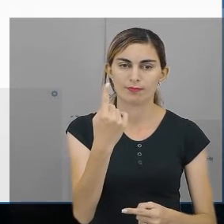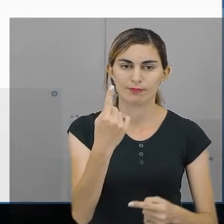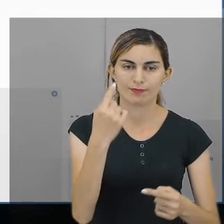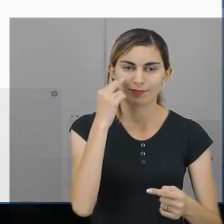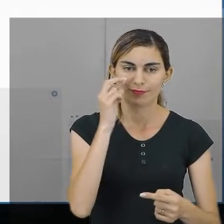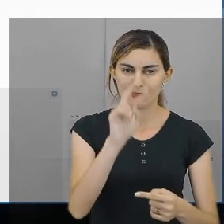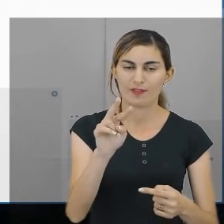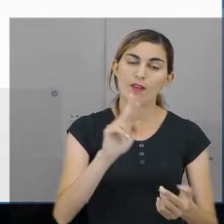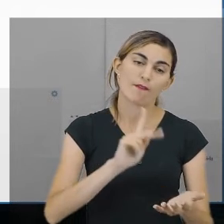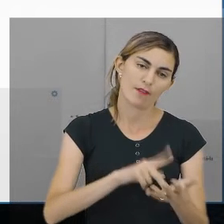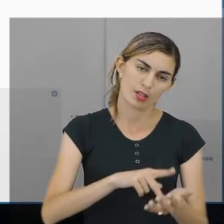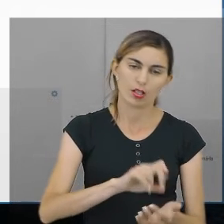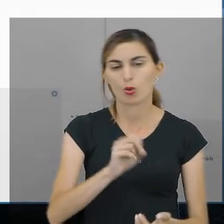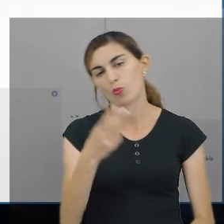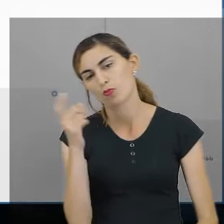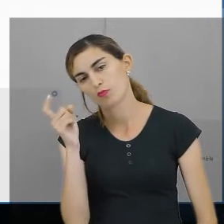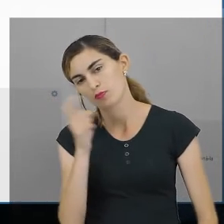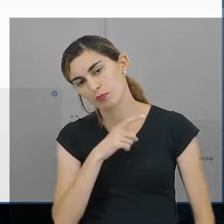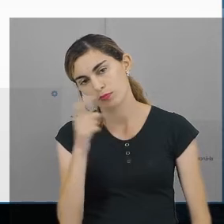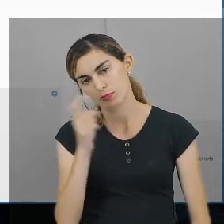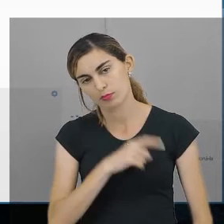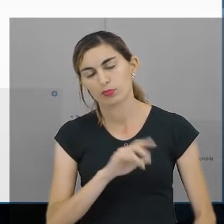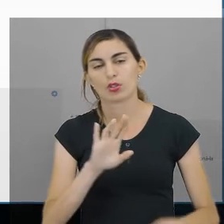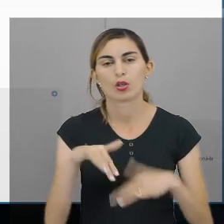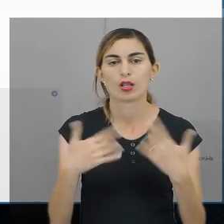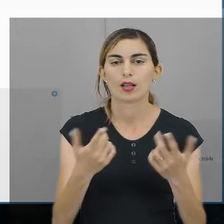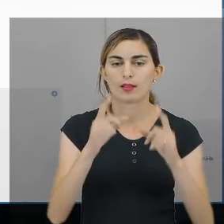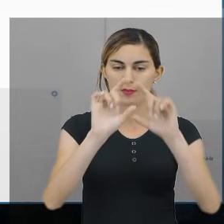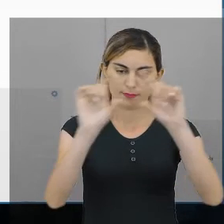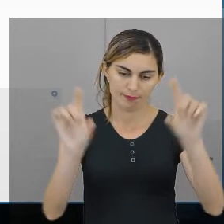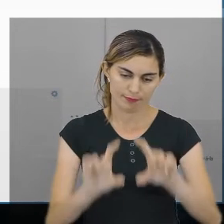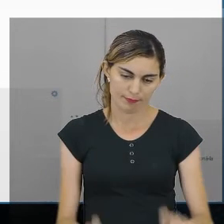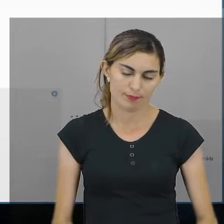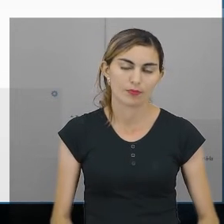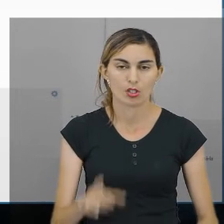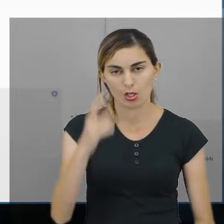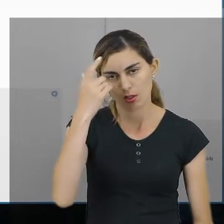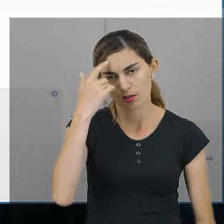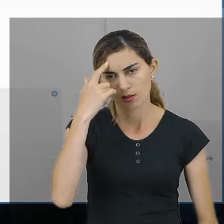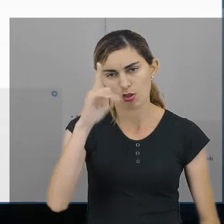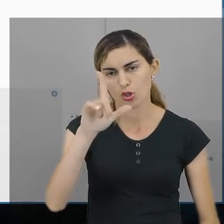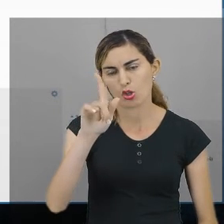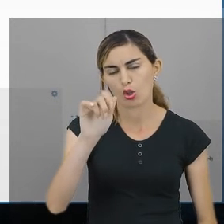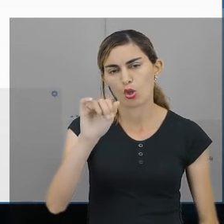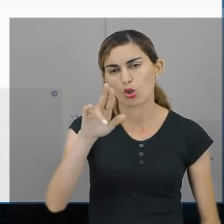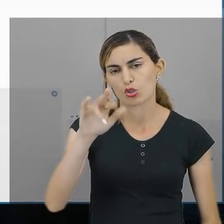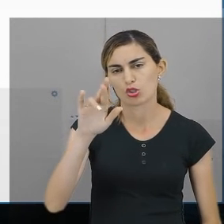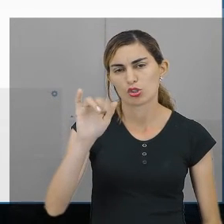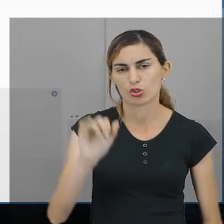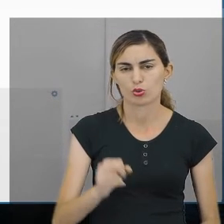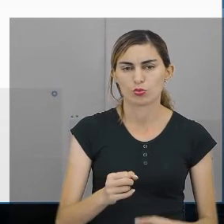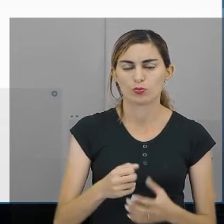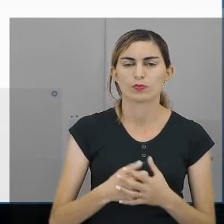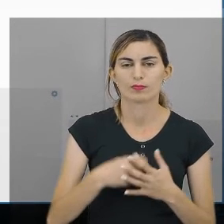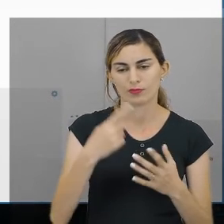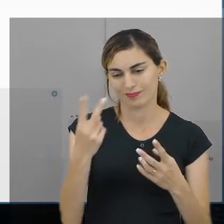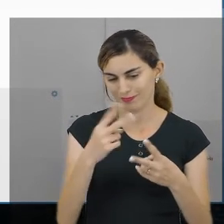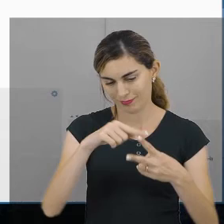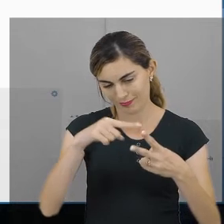verdadeiro ou falso. Cada expressão vai retornar um valor lógico verdadeiro ou falso, e esses dois vão ser